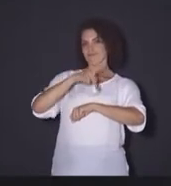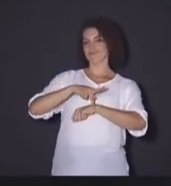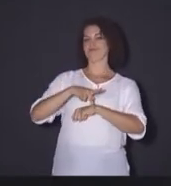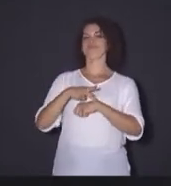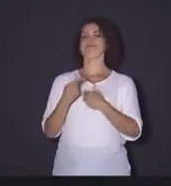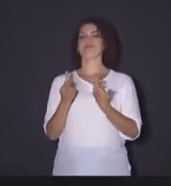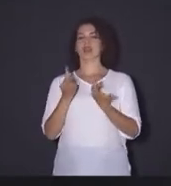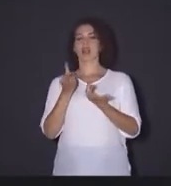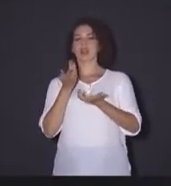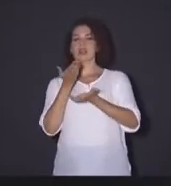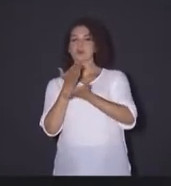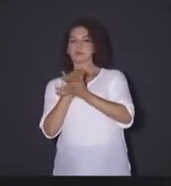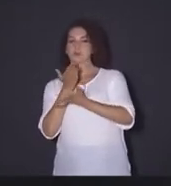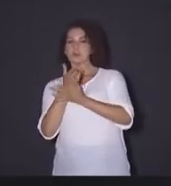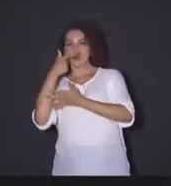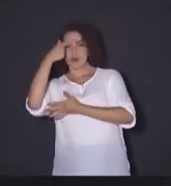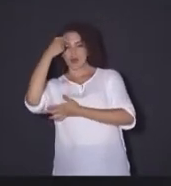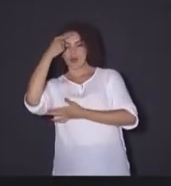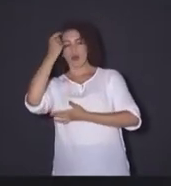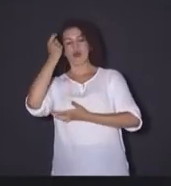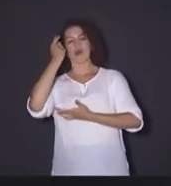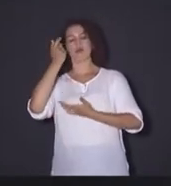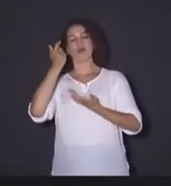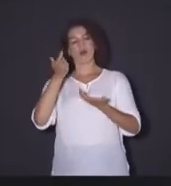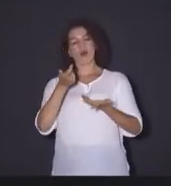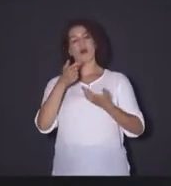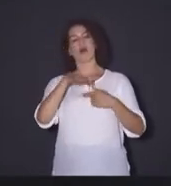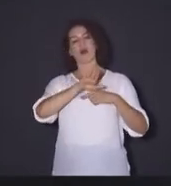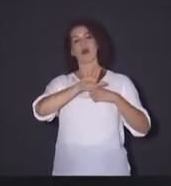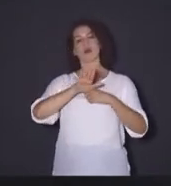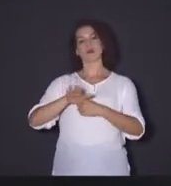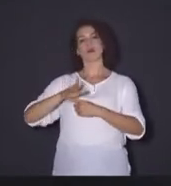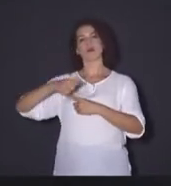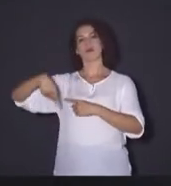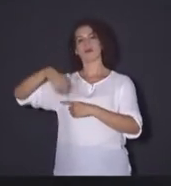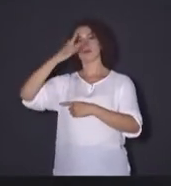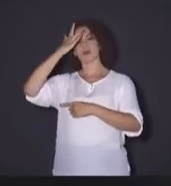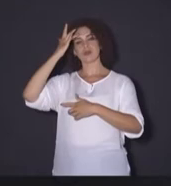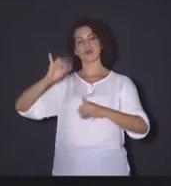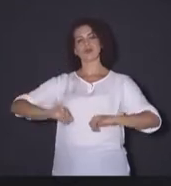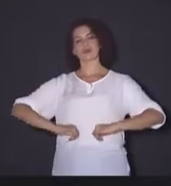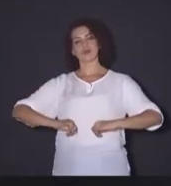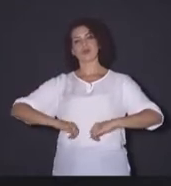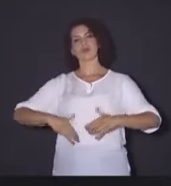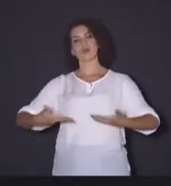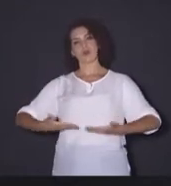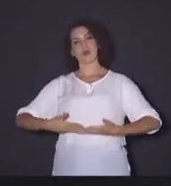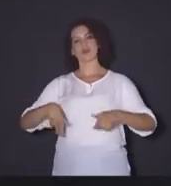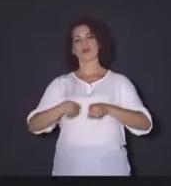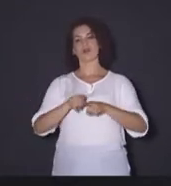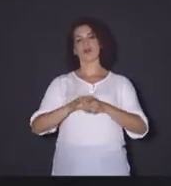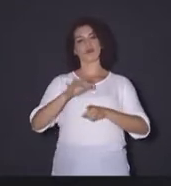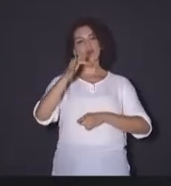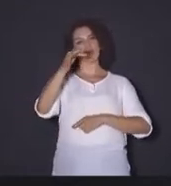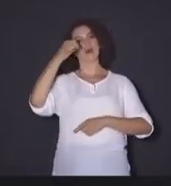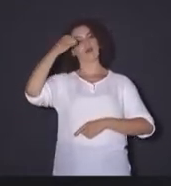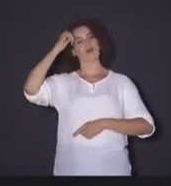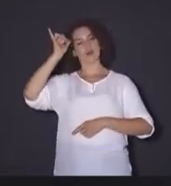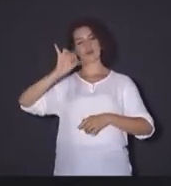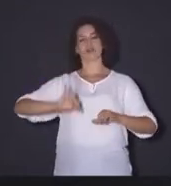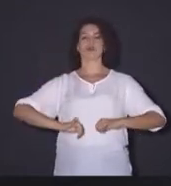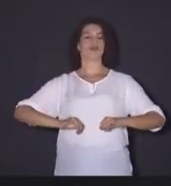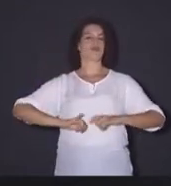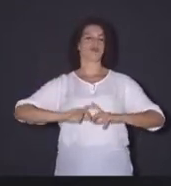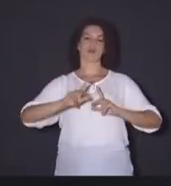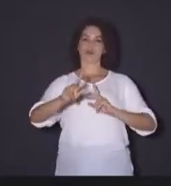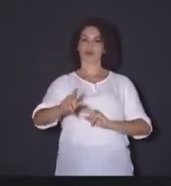acadêmicas para dar conta disso vai beneficiar nem só quem está a sofrer sofrendo hoje mas as pessoas que vão chegar e que talvez passem